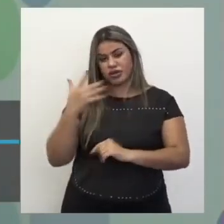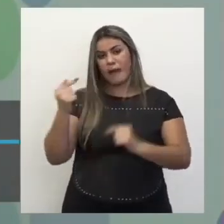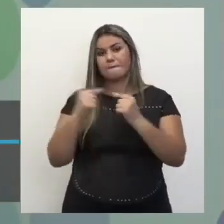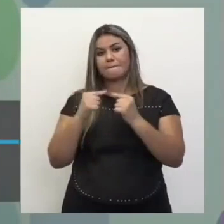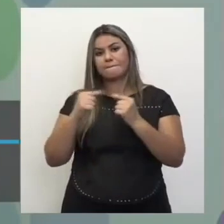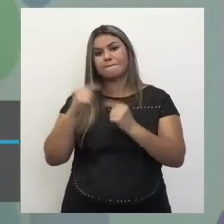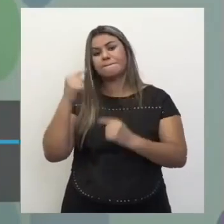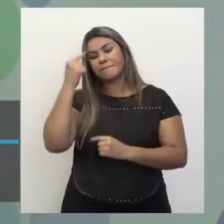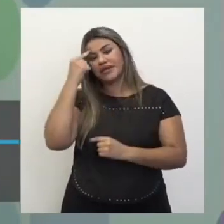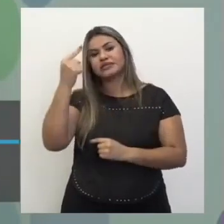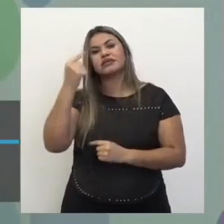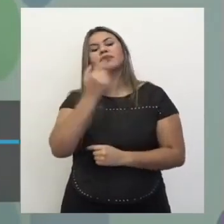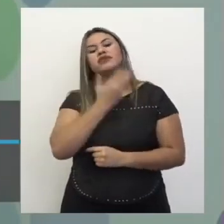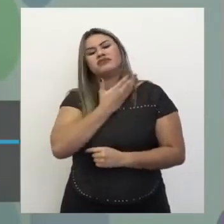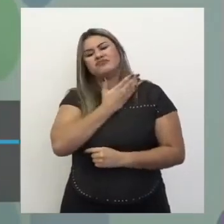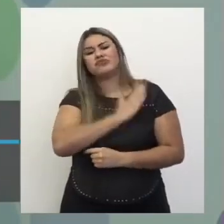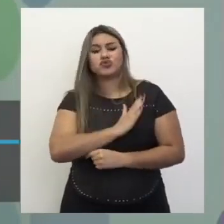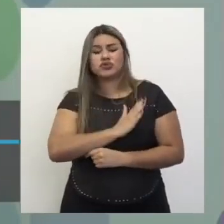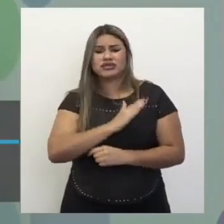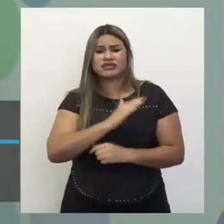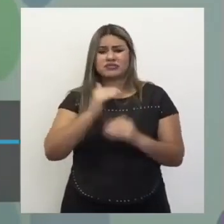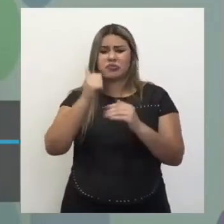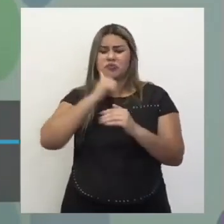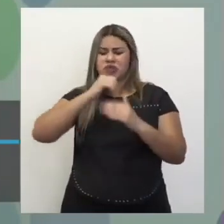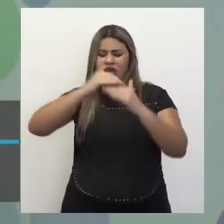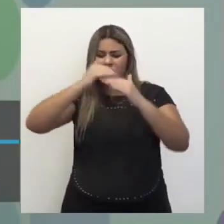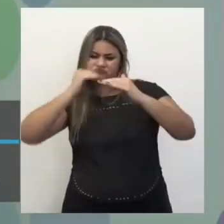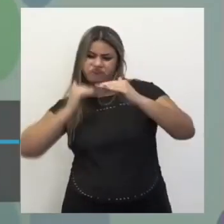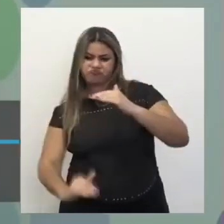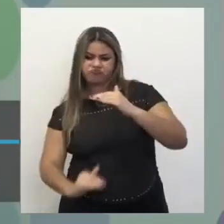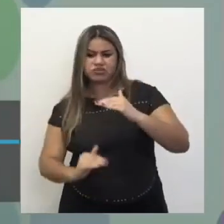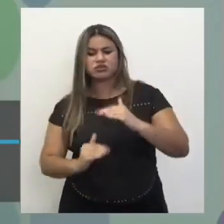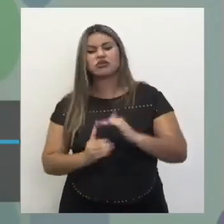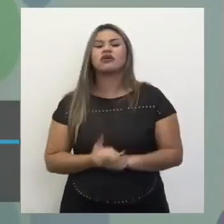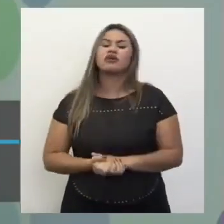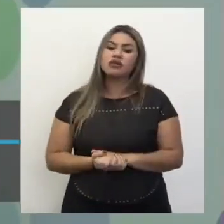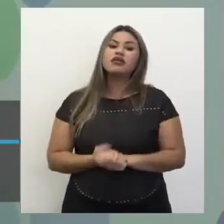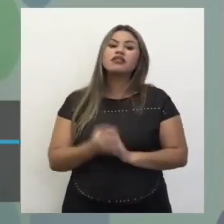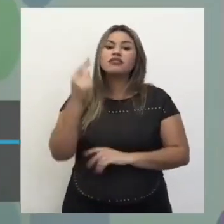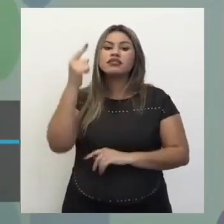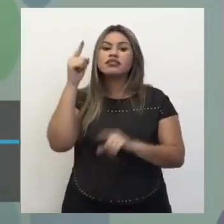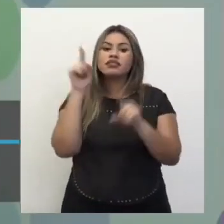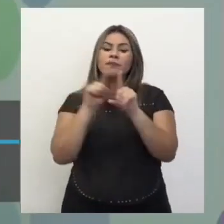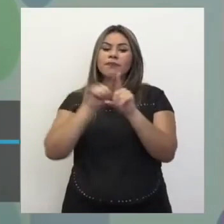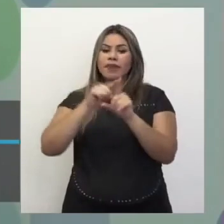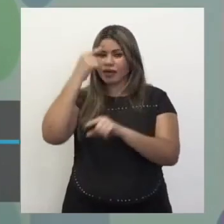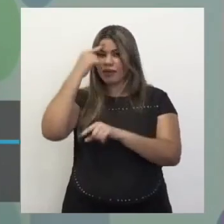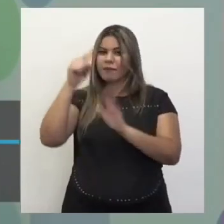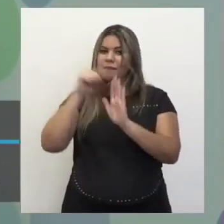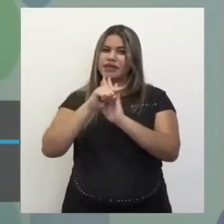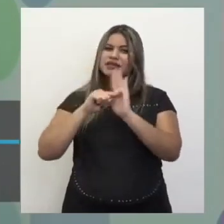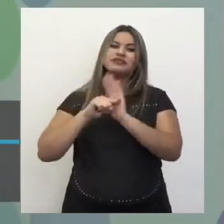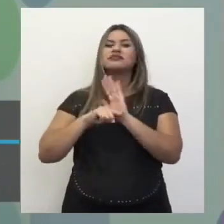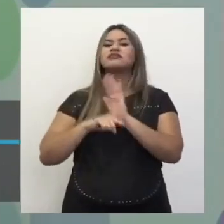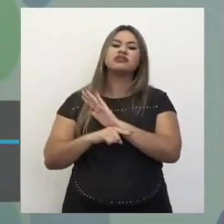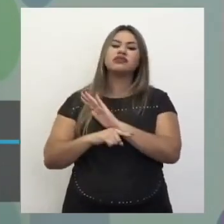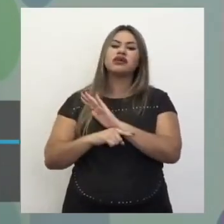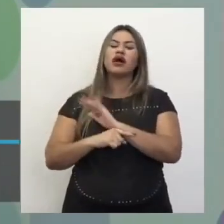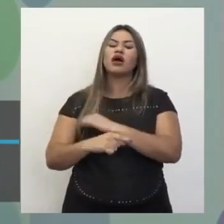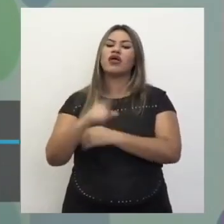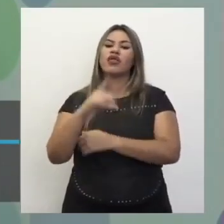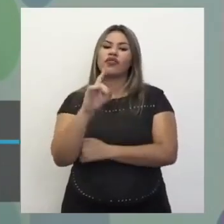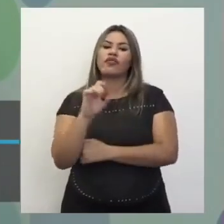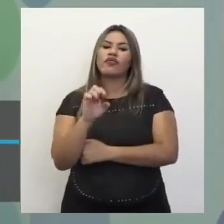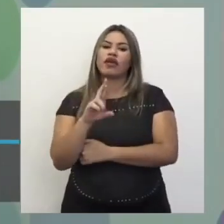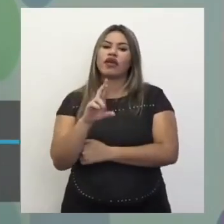pensamento preconceituoso que inferioriza a mulher. Fazer uma pesquisa sobre a condição da mulher nas perspectivas do Diderot e do D'Alembert, que